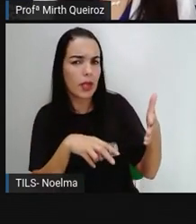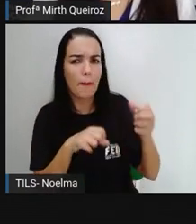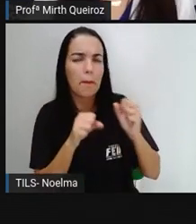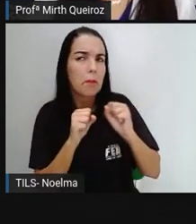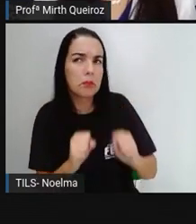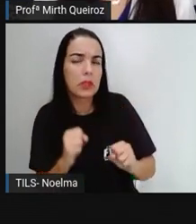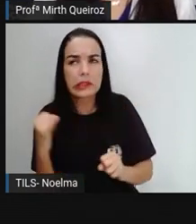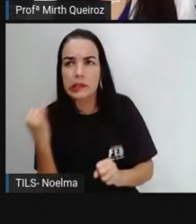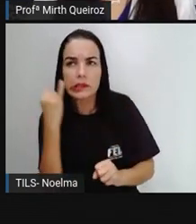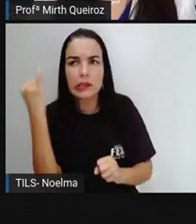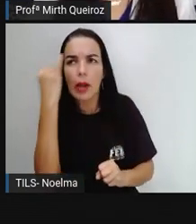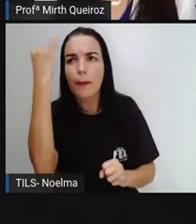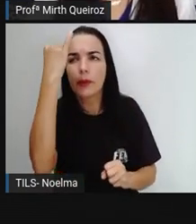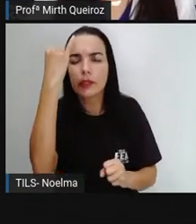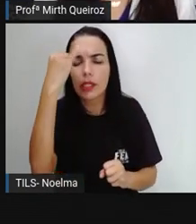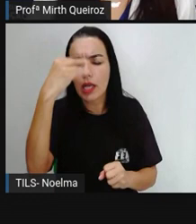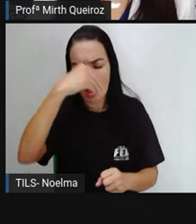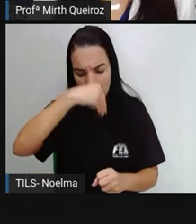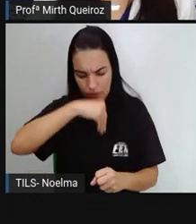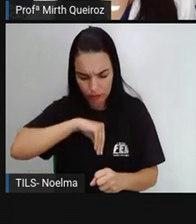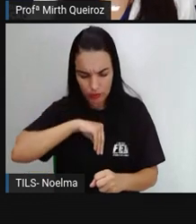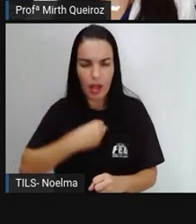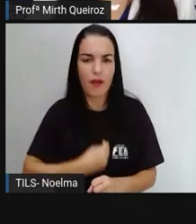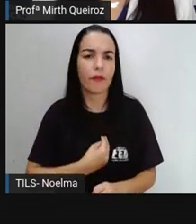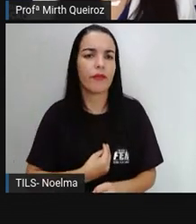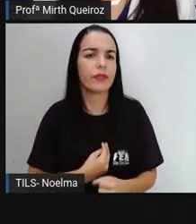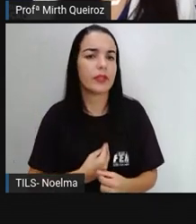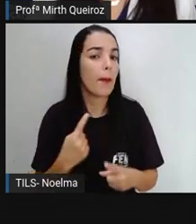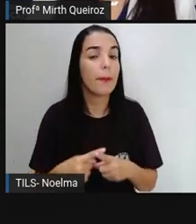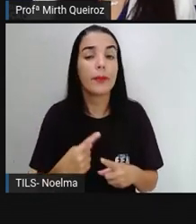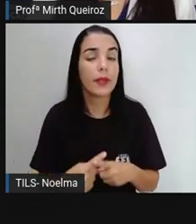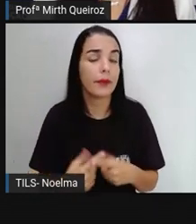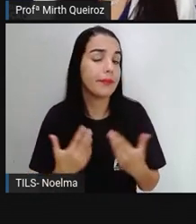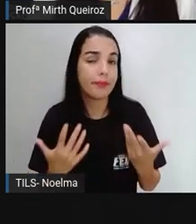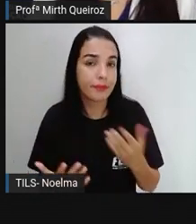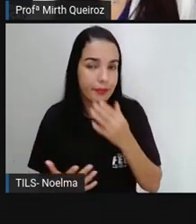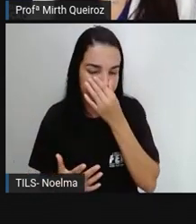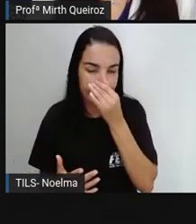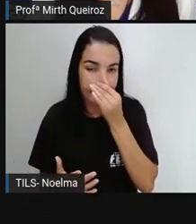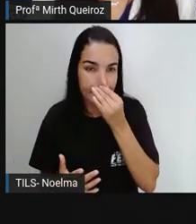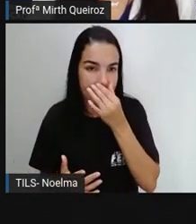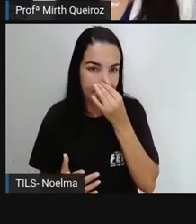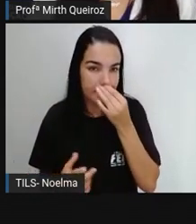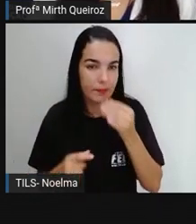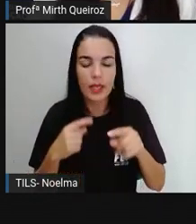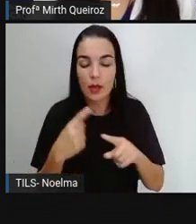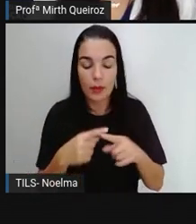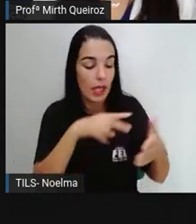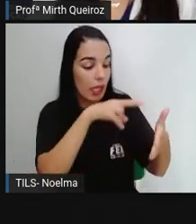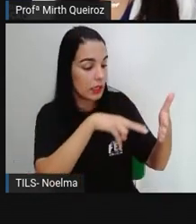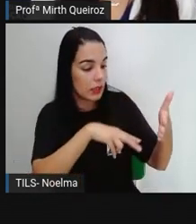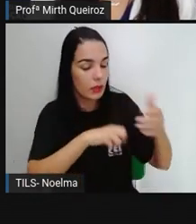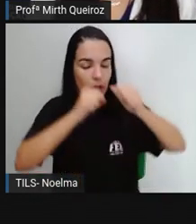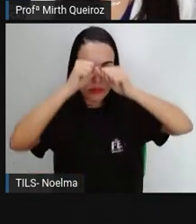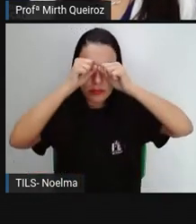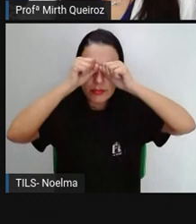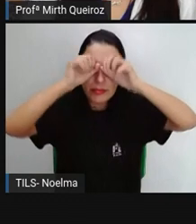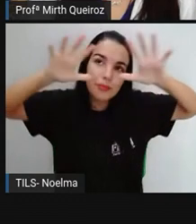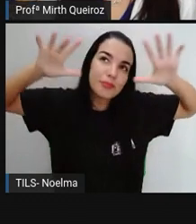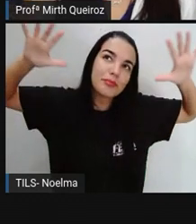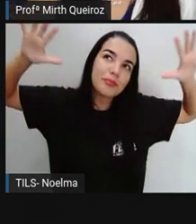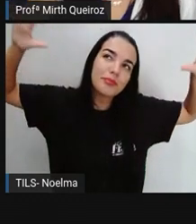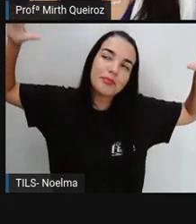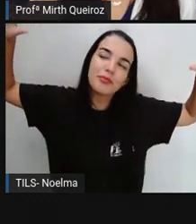tão importante para a gente? O que que a leitura pode fazer por você? A leitura, ela solta a imaginação. Lembra